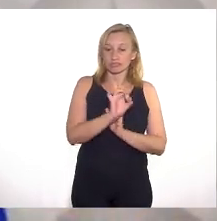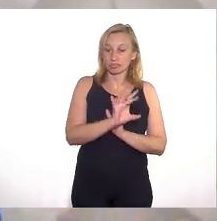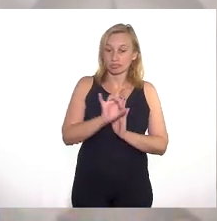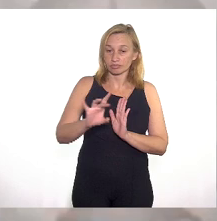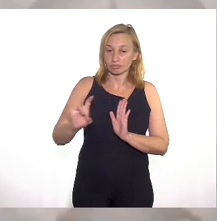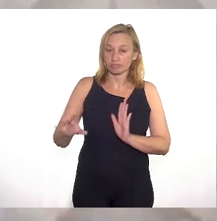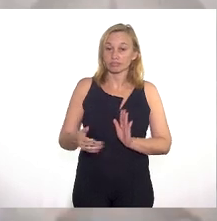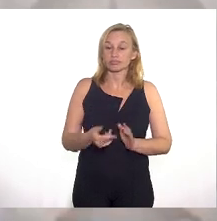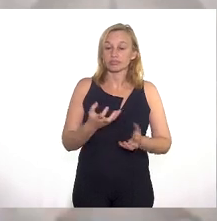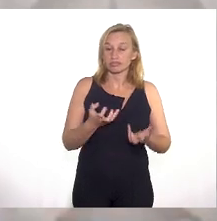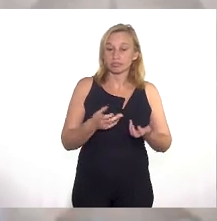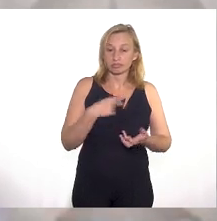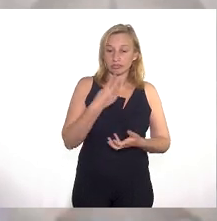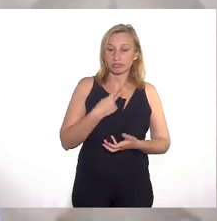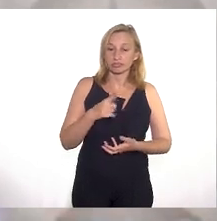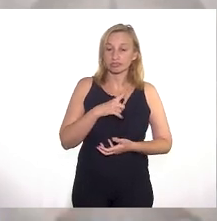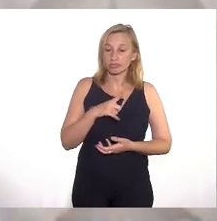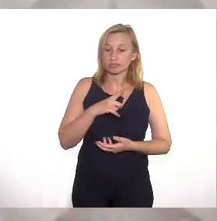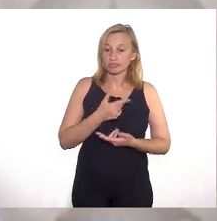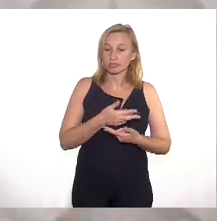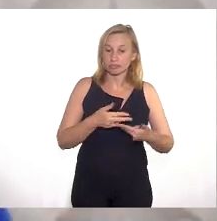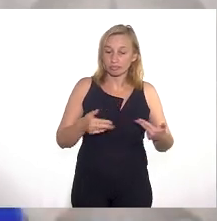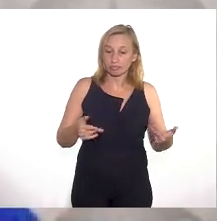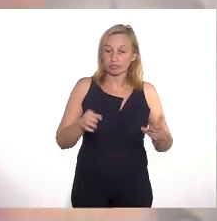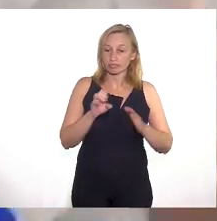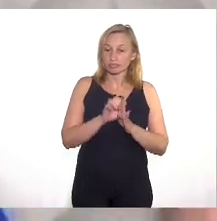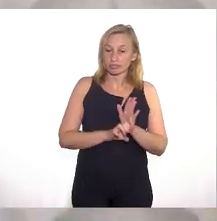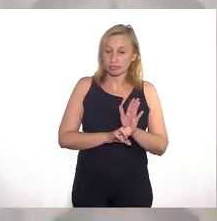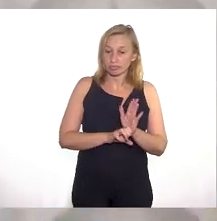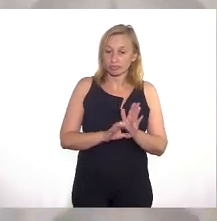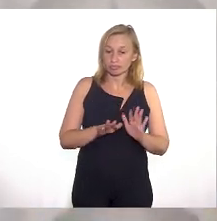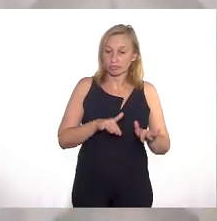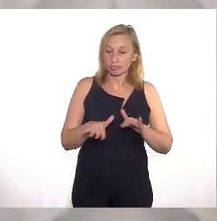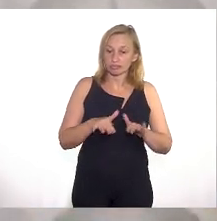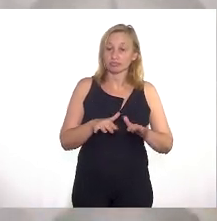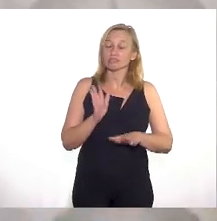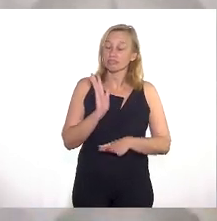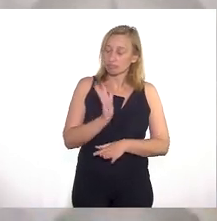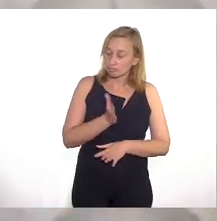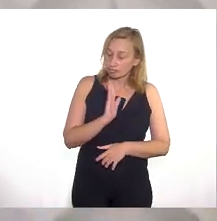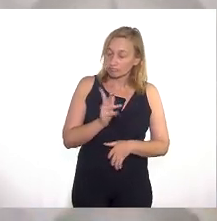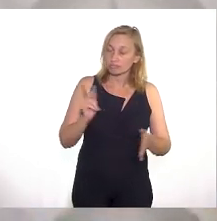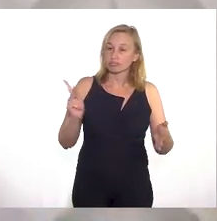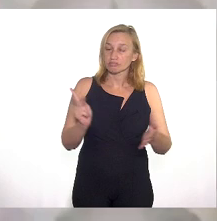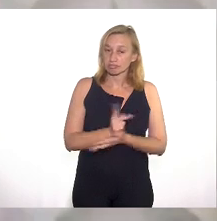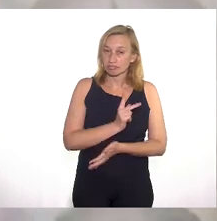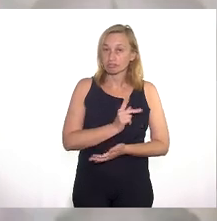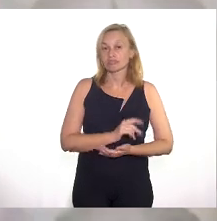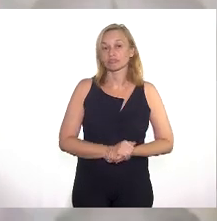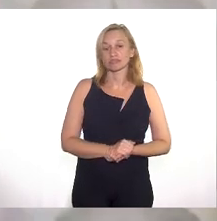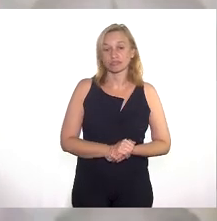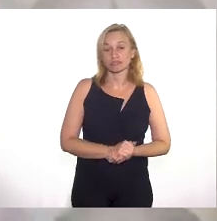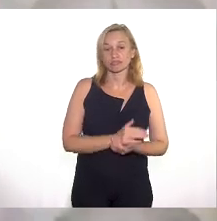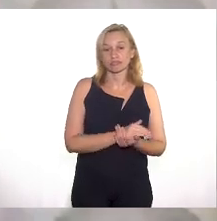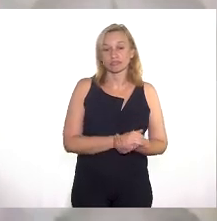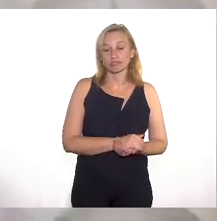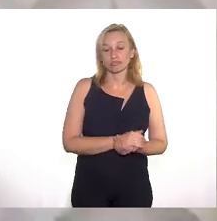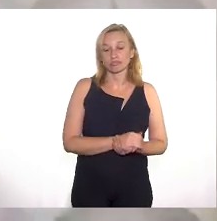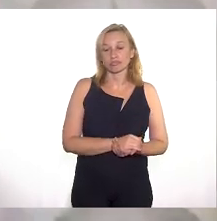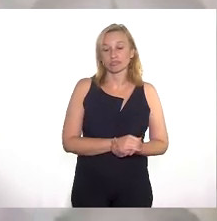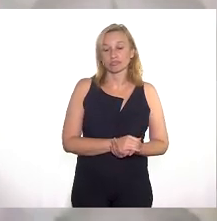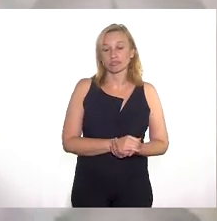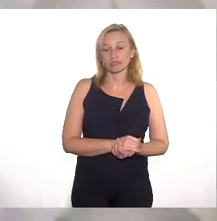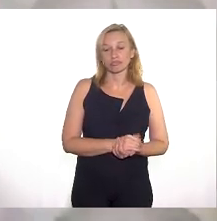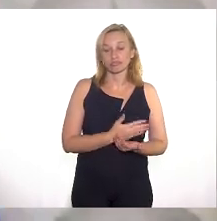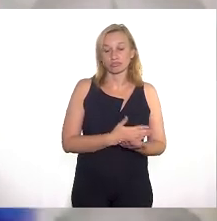dizer que teremos aí bastantes emendas pela manifestação que já aconteceu na emissão dos pareceres.